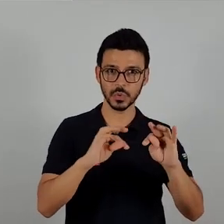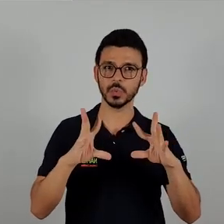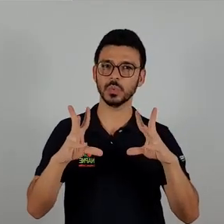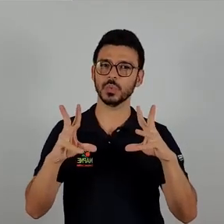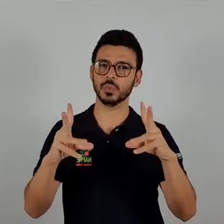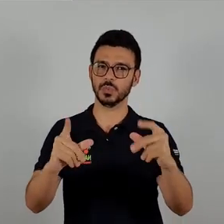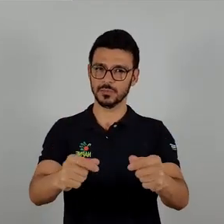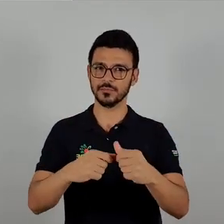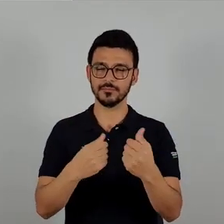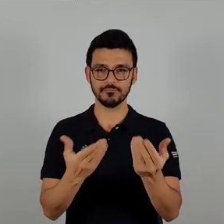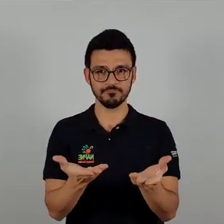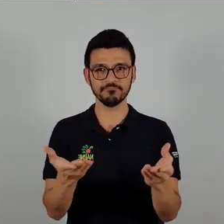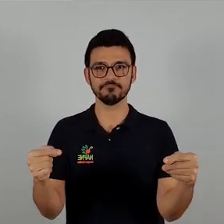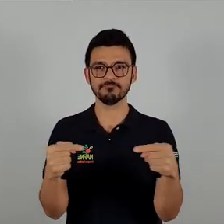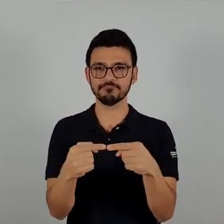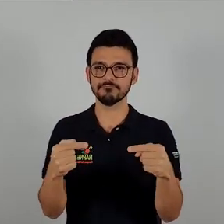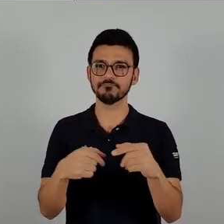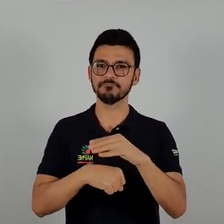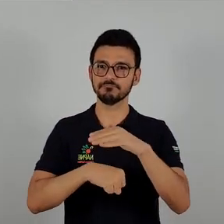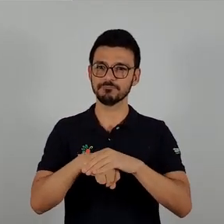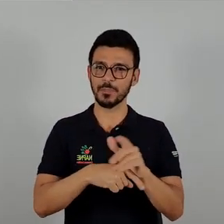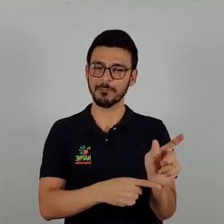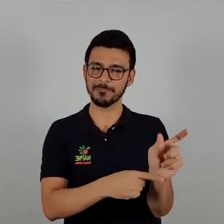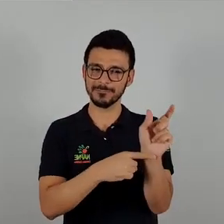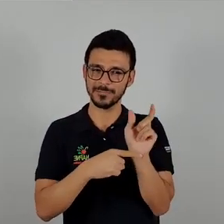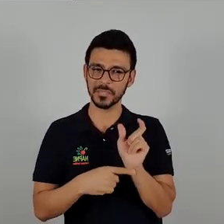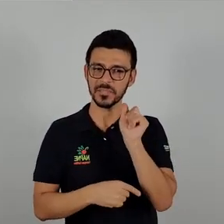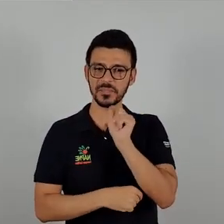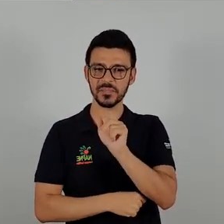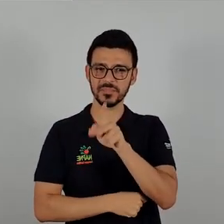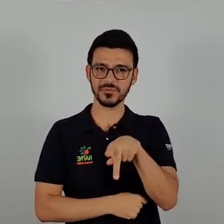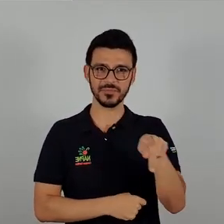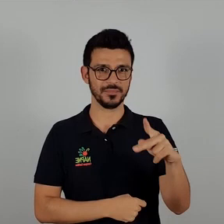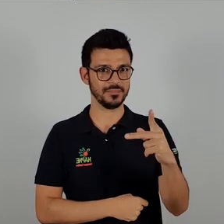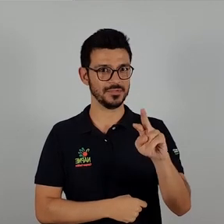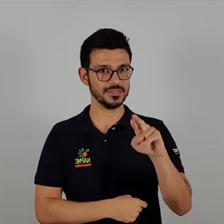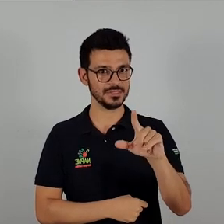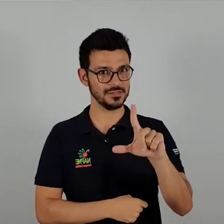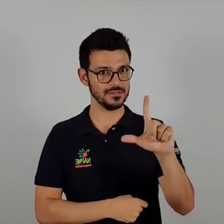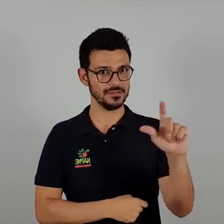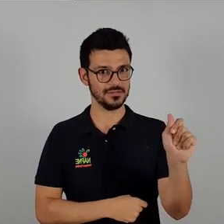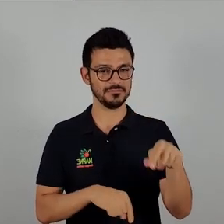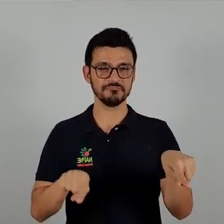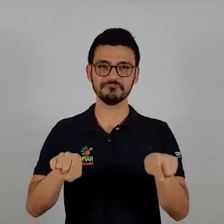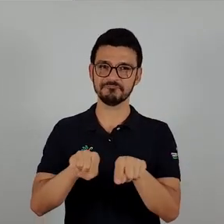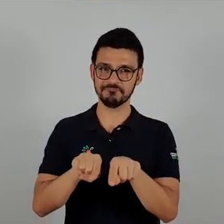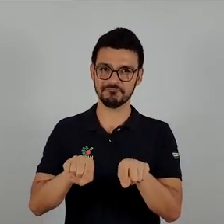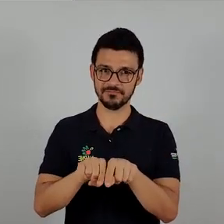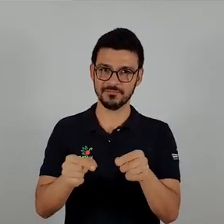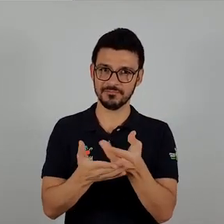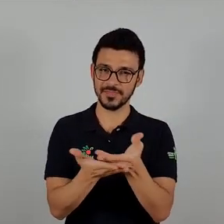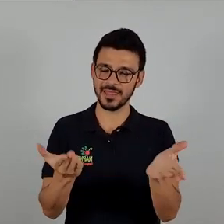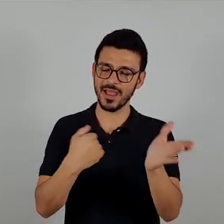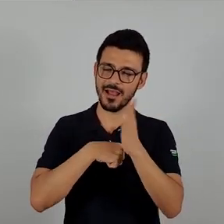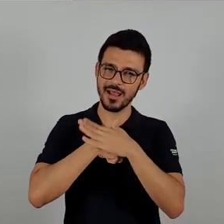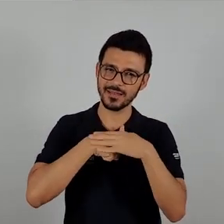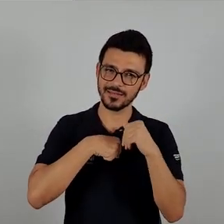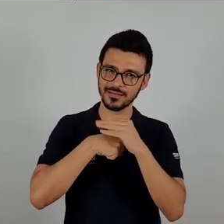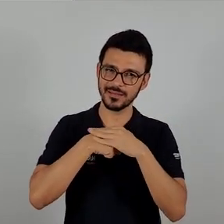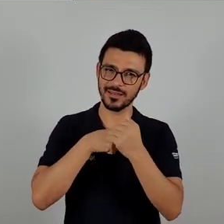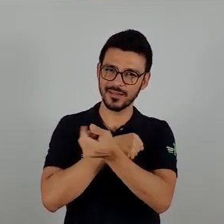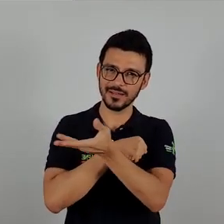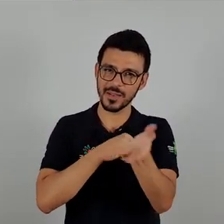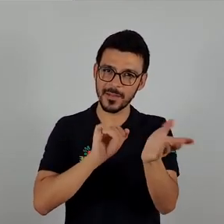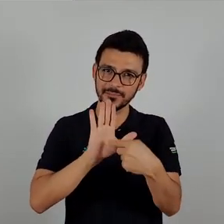faço aí, naturalmente, as palavras, né, da Priscila também, de uma forma recíproca do carinho que a gente tem em